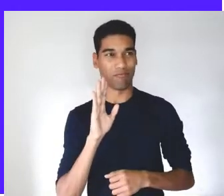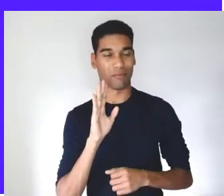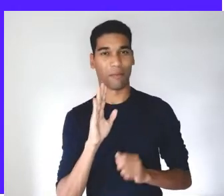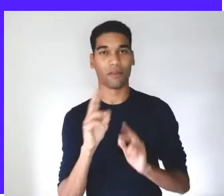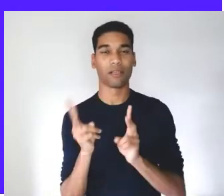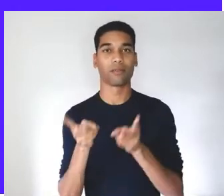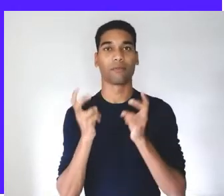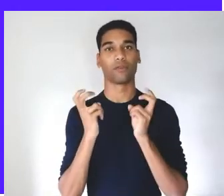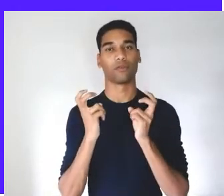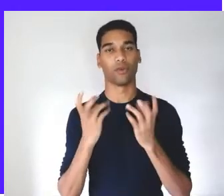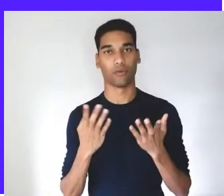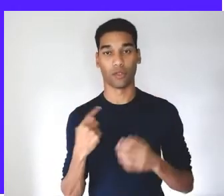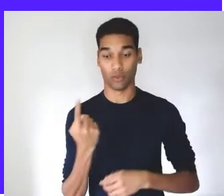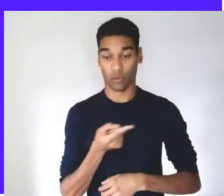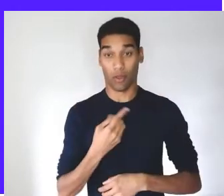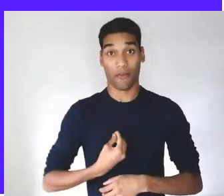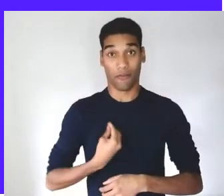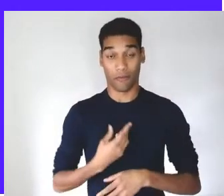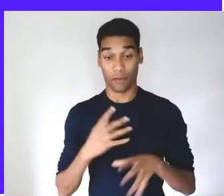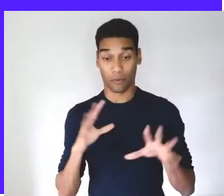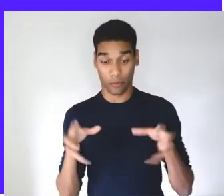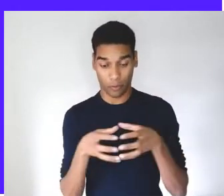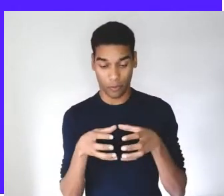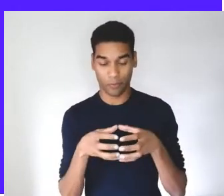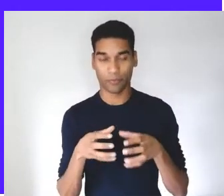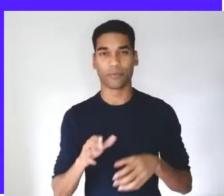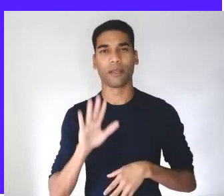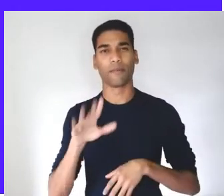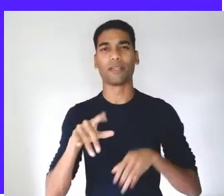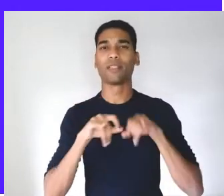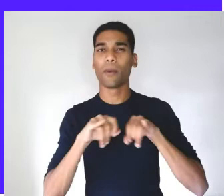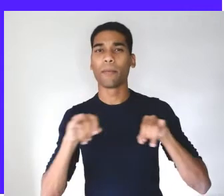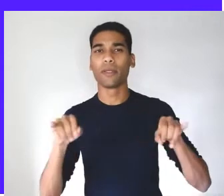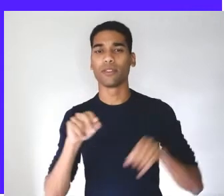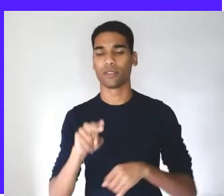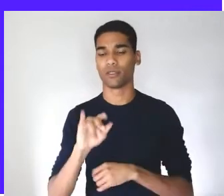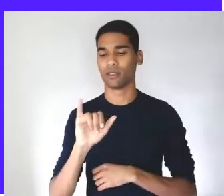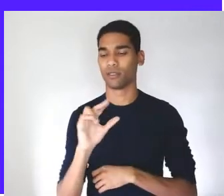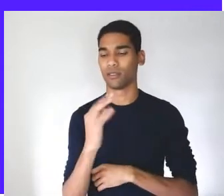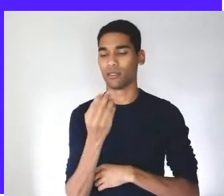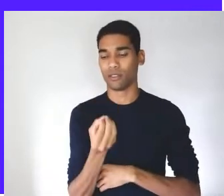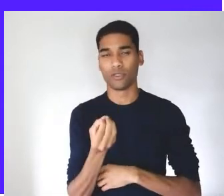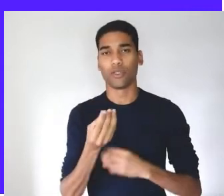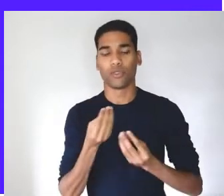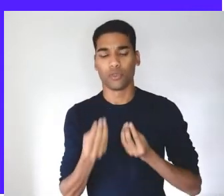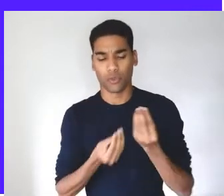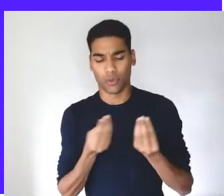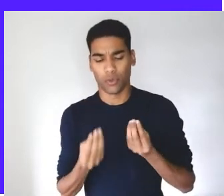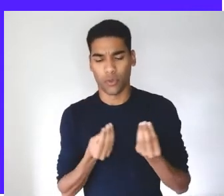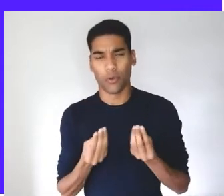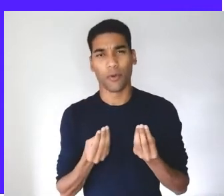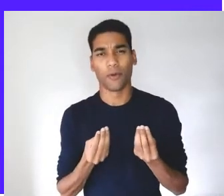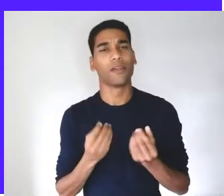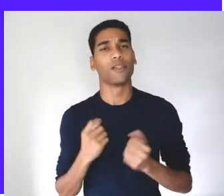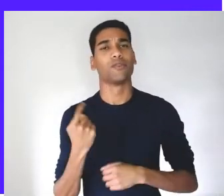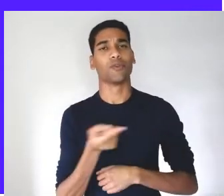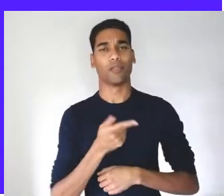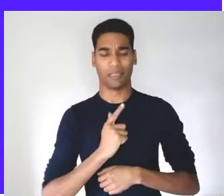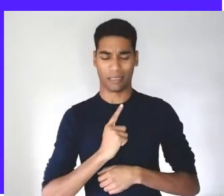organização. Mas é uma mídia de nicho que, né, toda hora a gente tem nossos conteúdos e